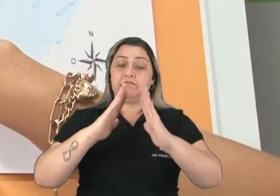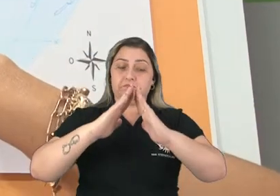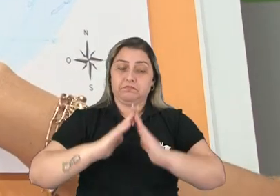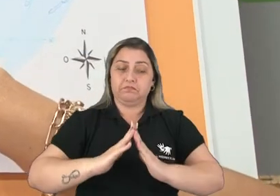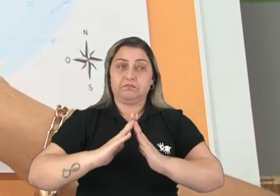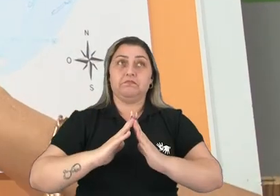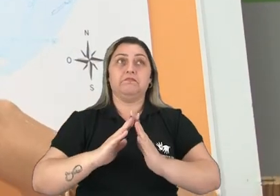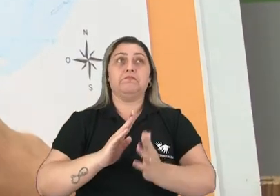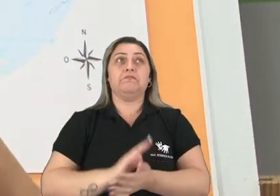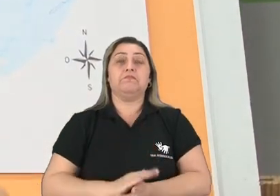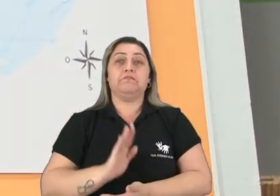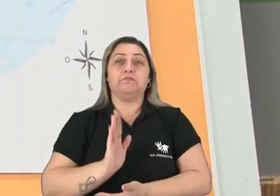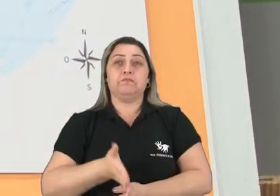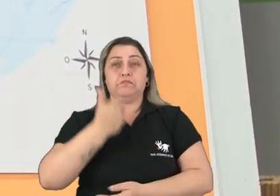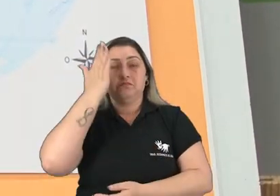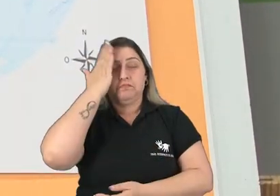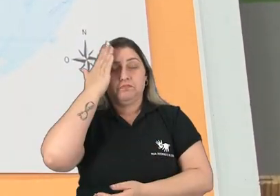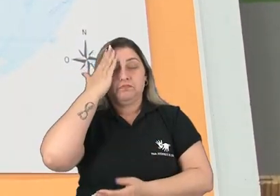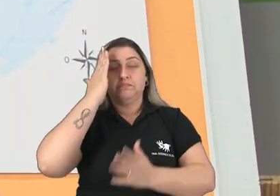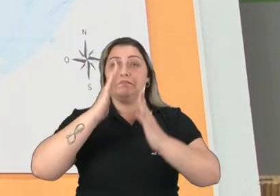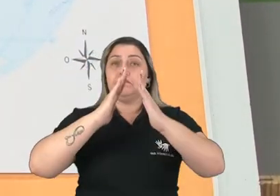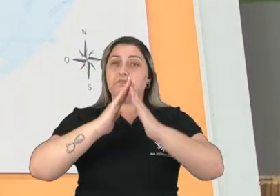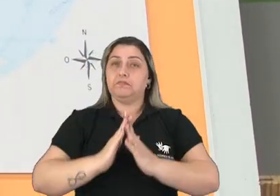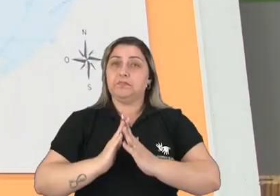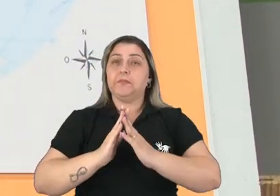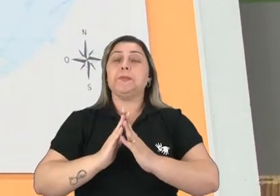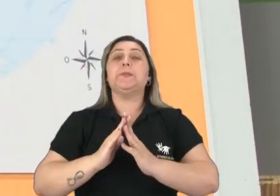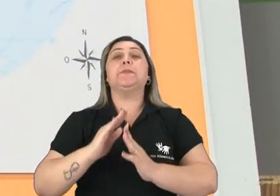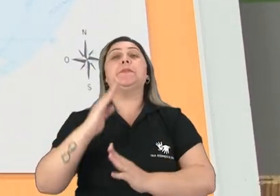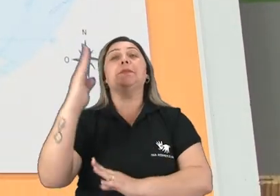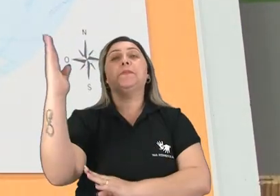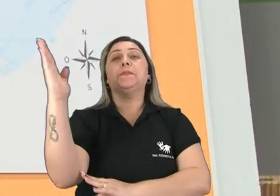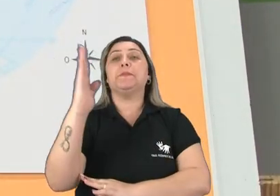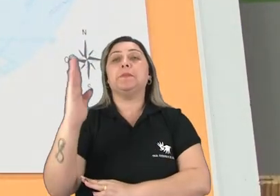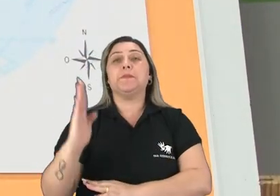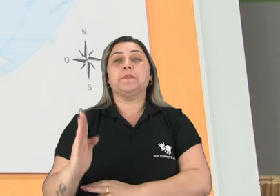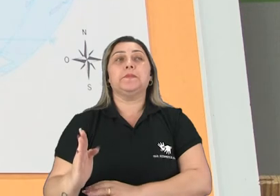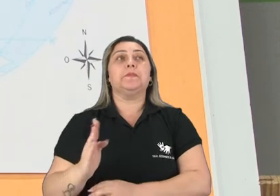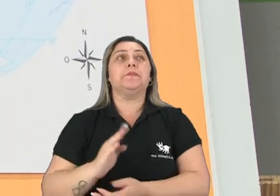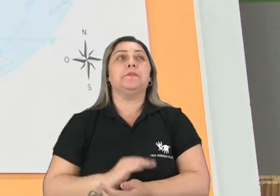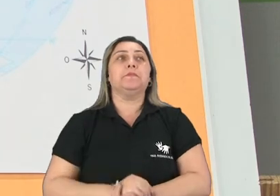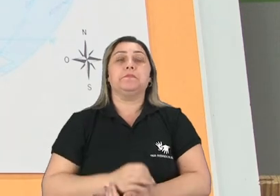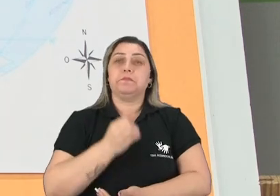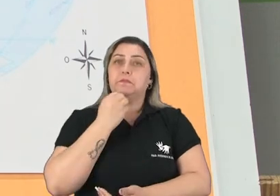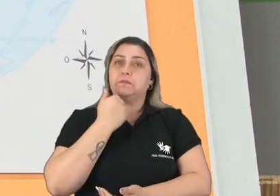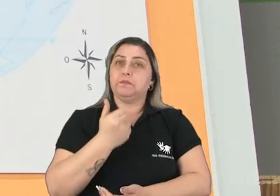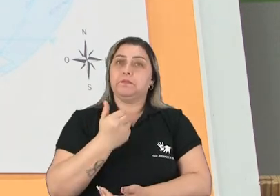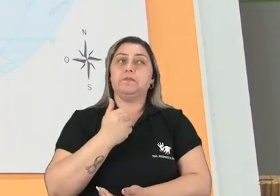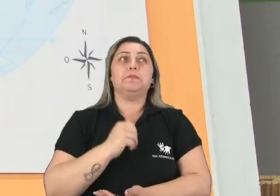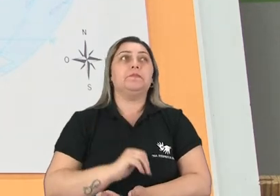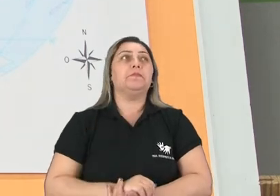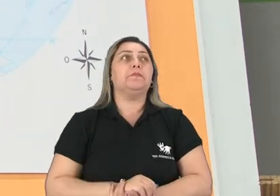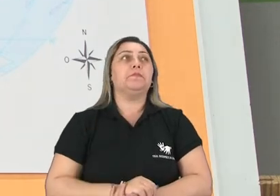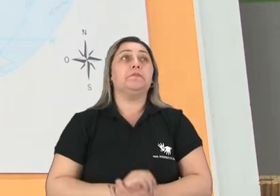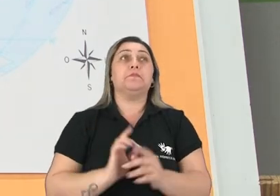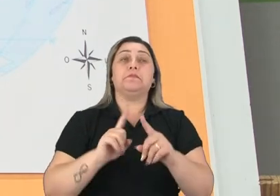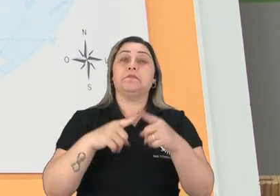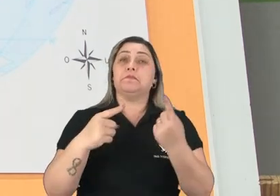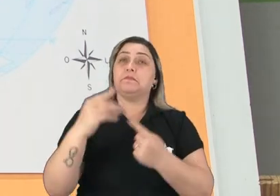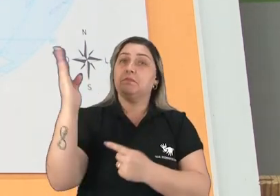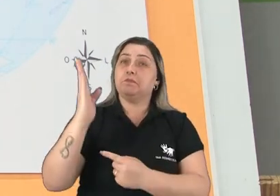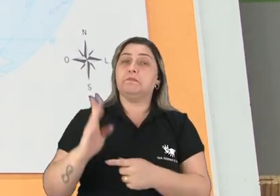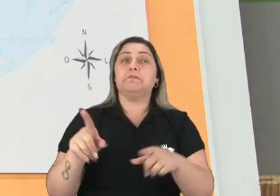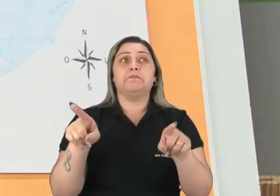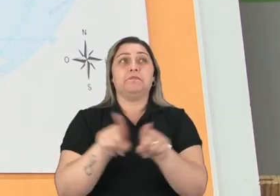mora. Já sabemos que ele mora no Brasil. Muito bem. Mas o